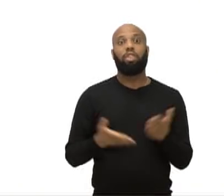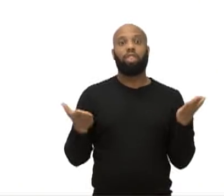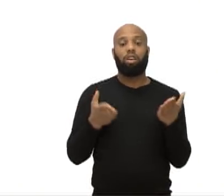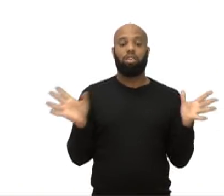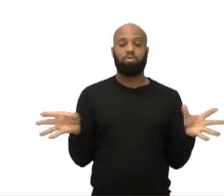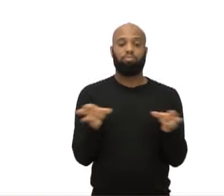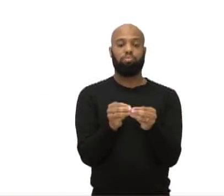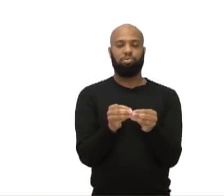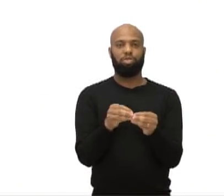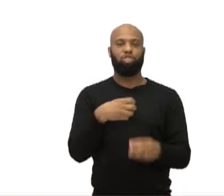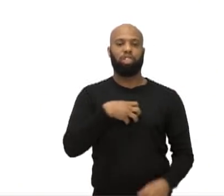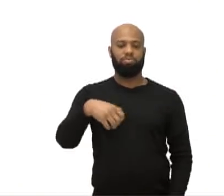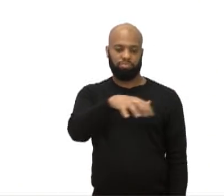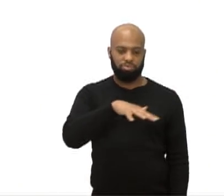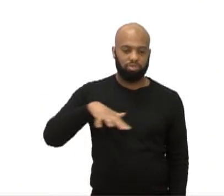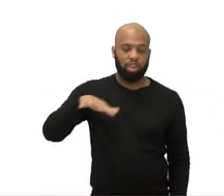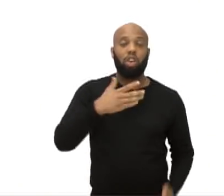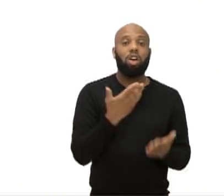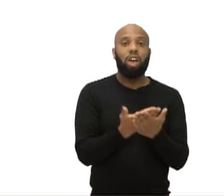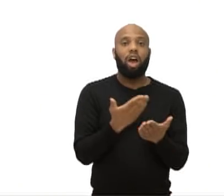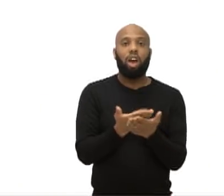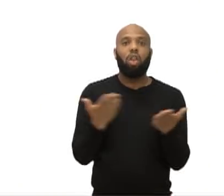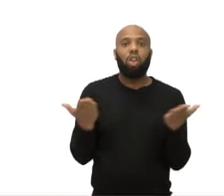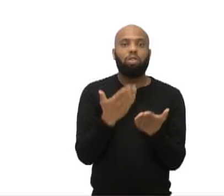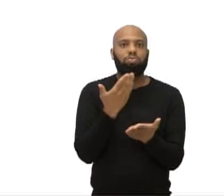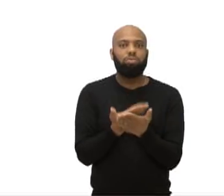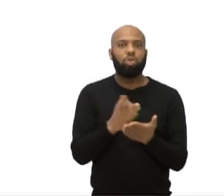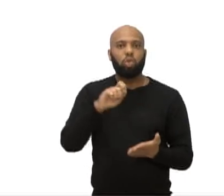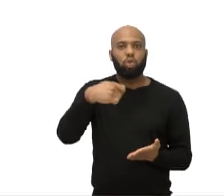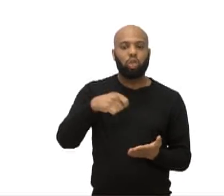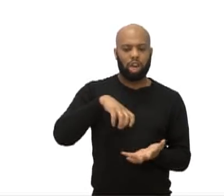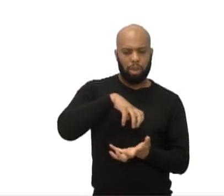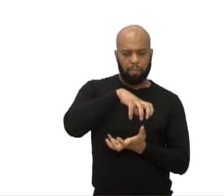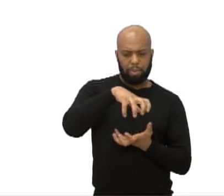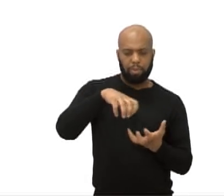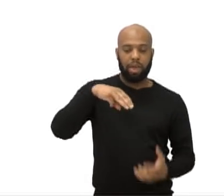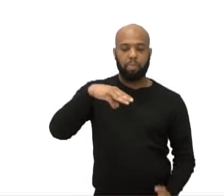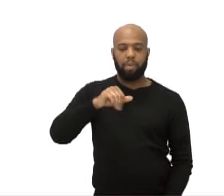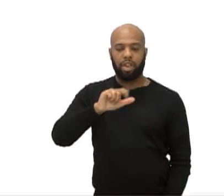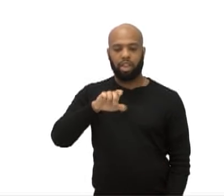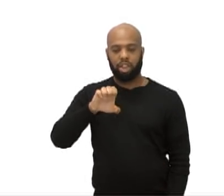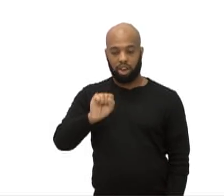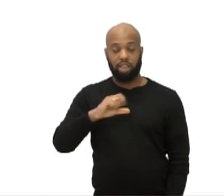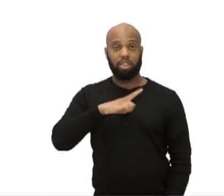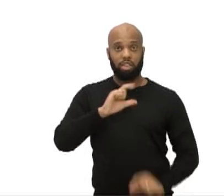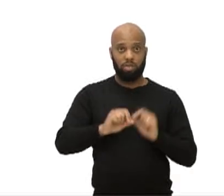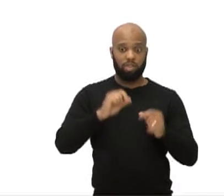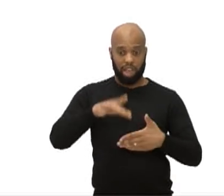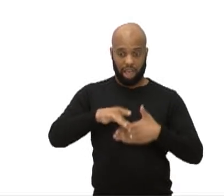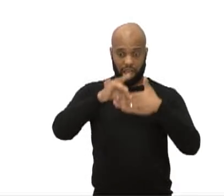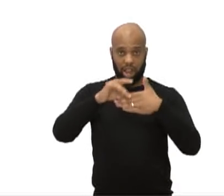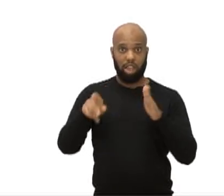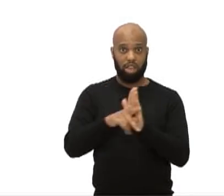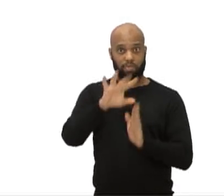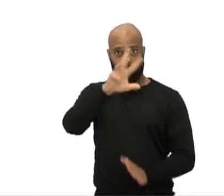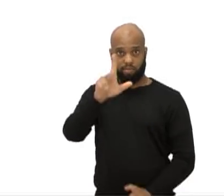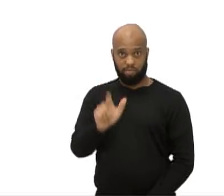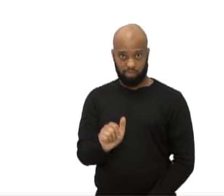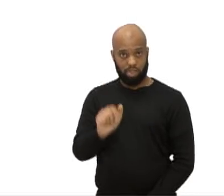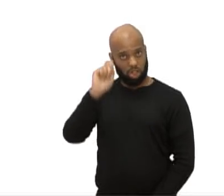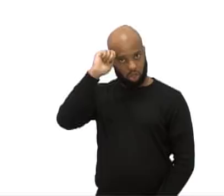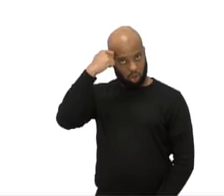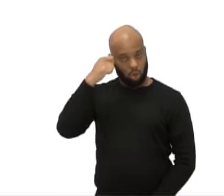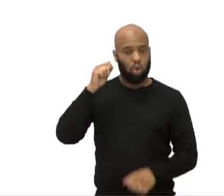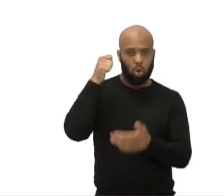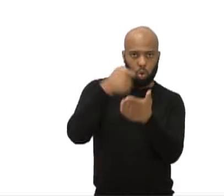Considerações gerais, vamos lá? Na aula de hoje estudamos sobre a revolta dos malês, um movimento protagonizado por africanos e afrodescendentes que